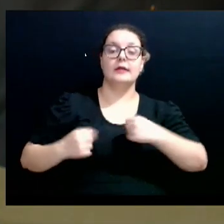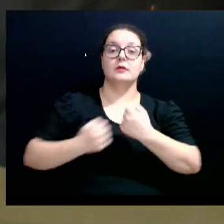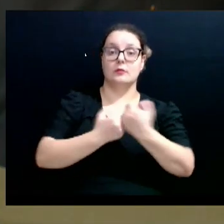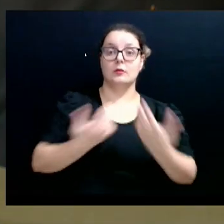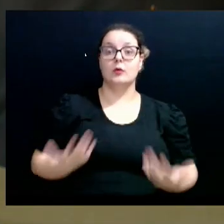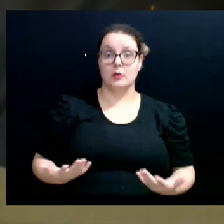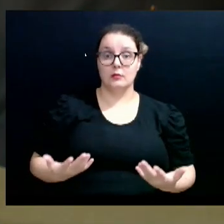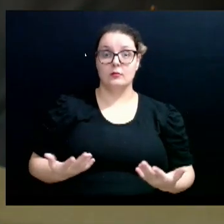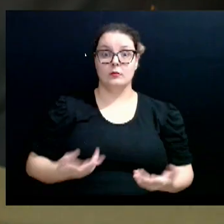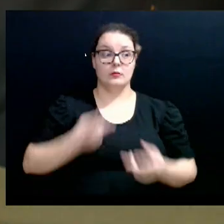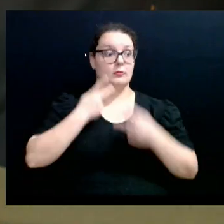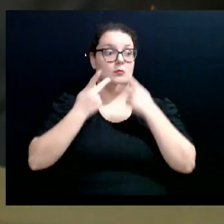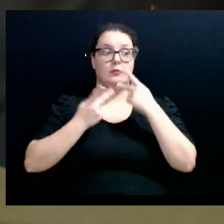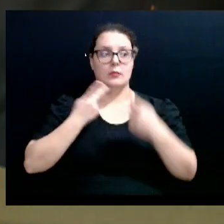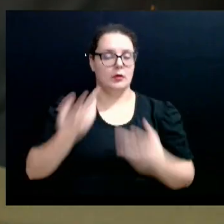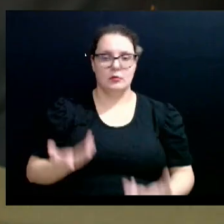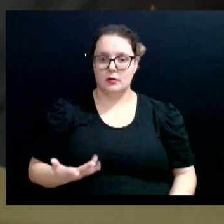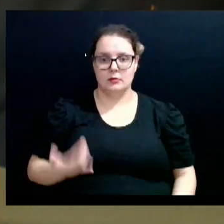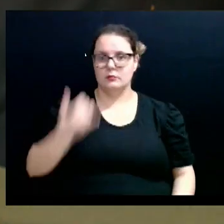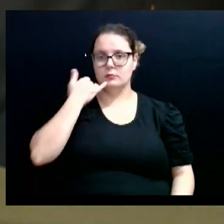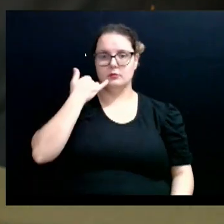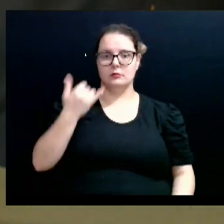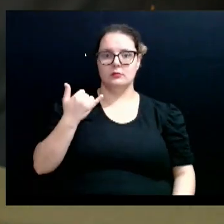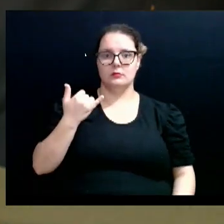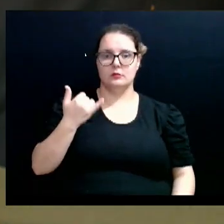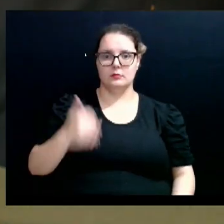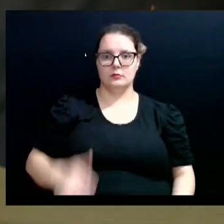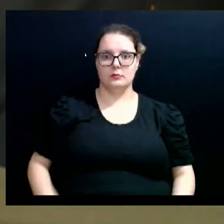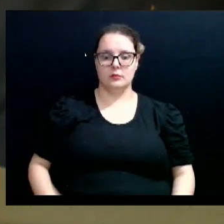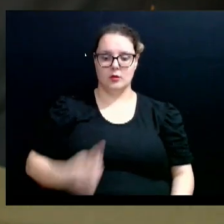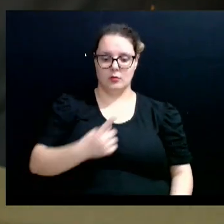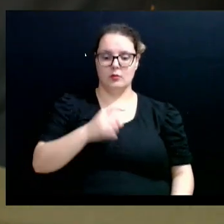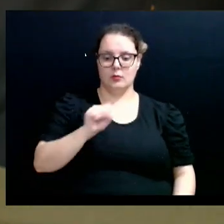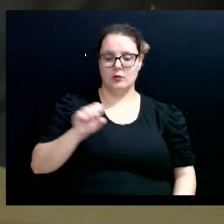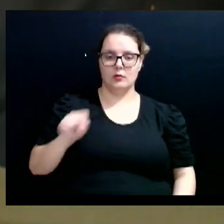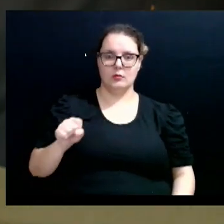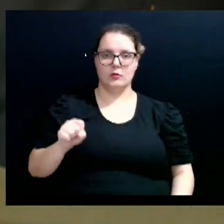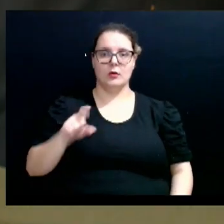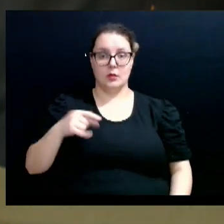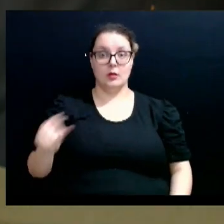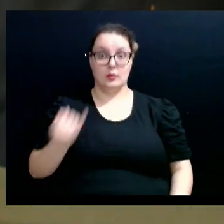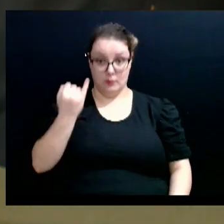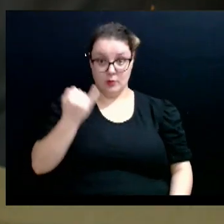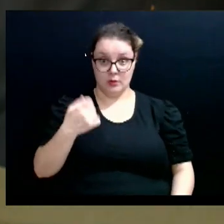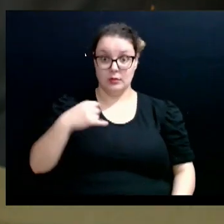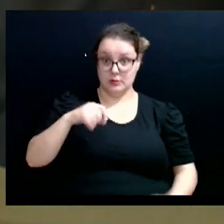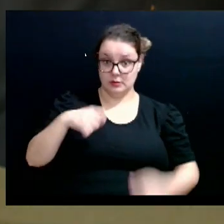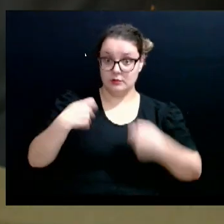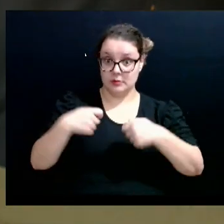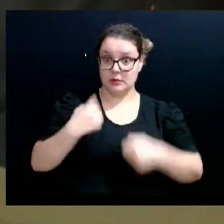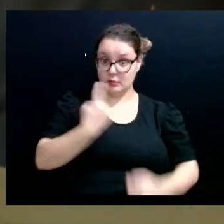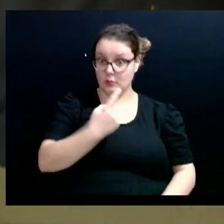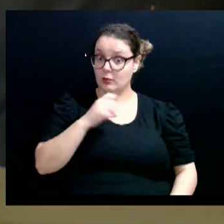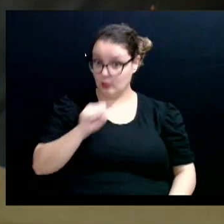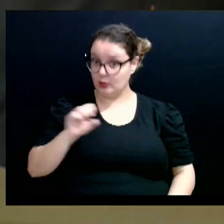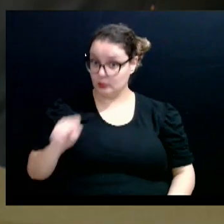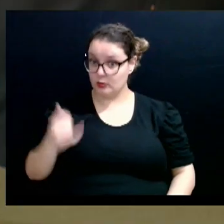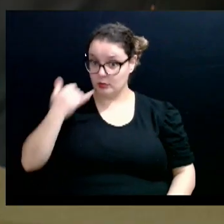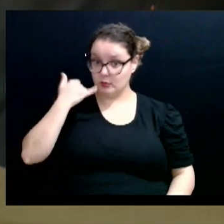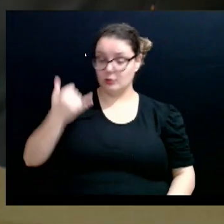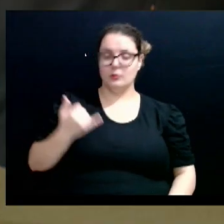falar no telefone, né, 188 é muito importante, anota aí se você precisa. Agora nós falamos aqui das famílias